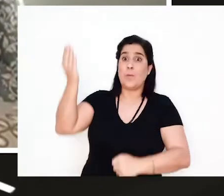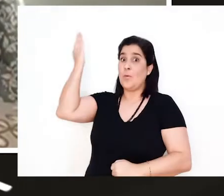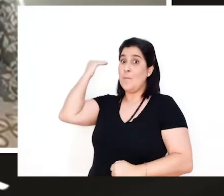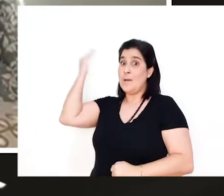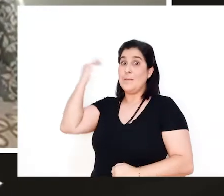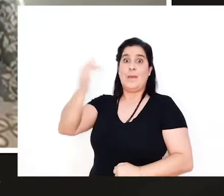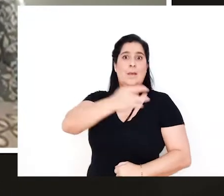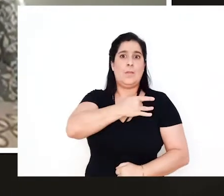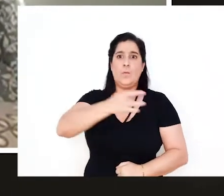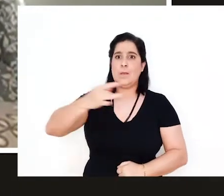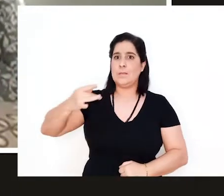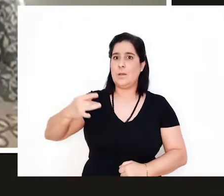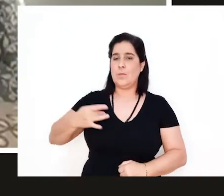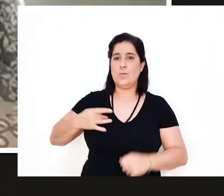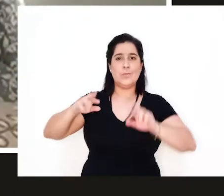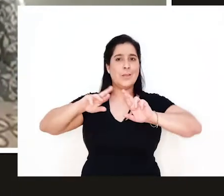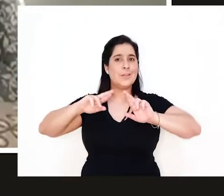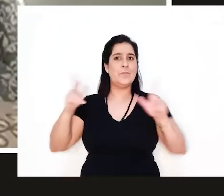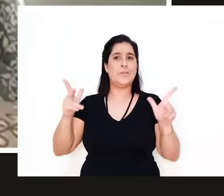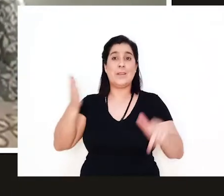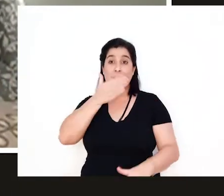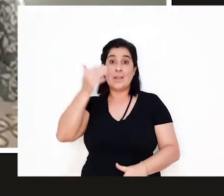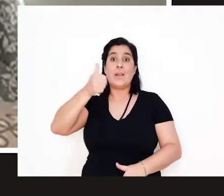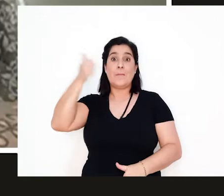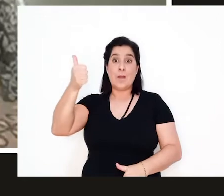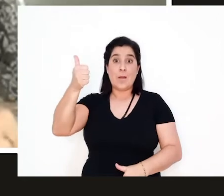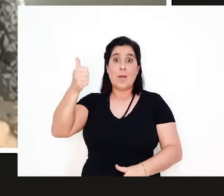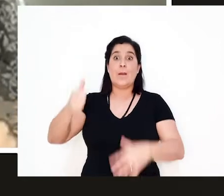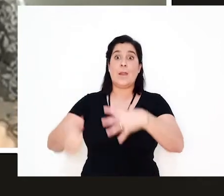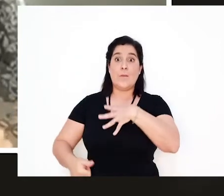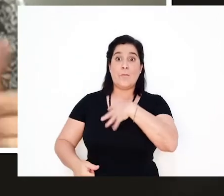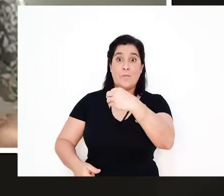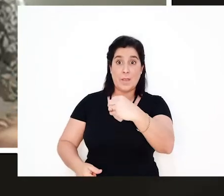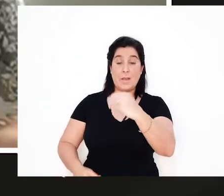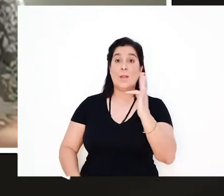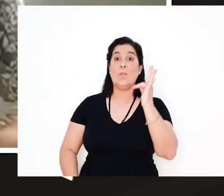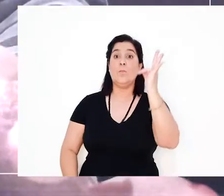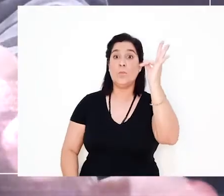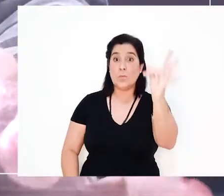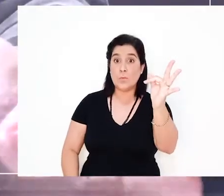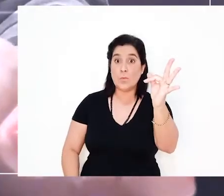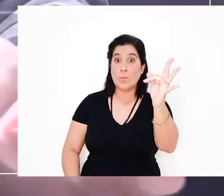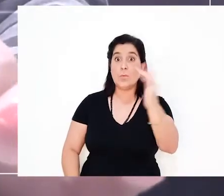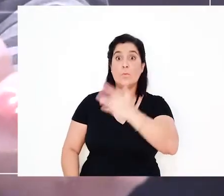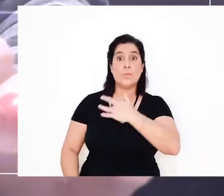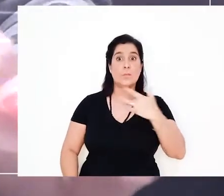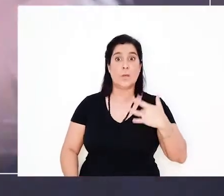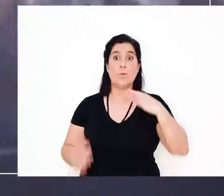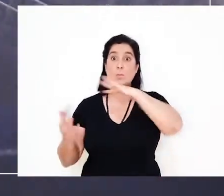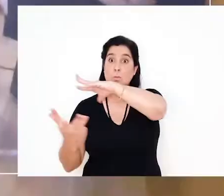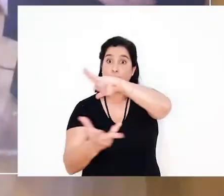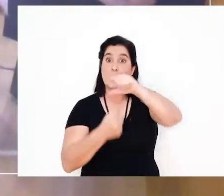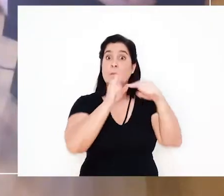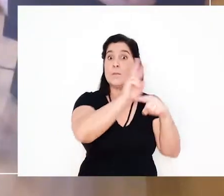eu tinha a idade dela, né? Então, assim, quando o filho dela tiver a idade que ela tem hoje, como é que será que vai estar?